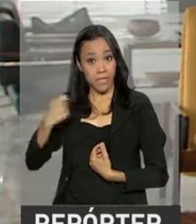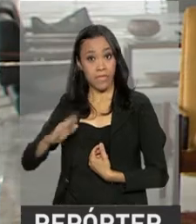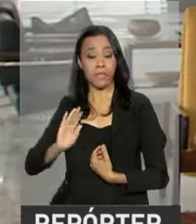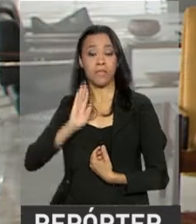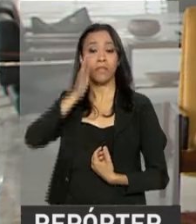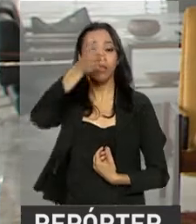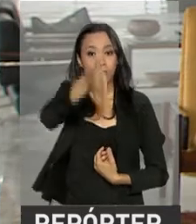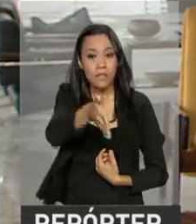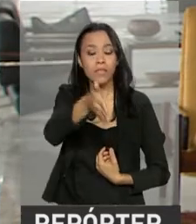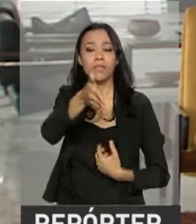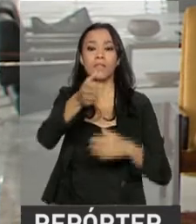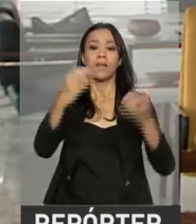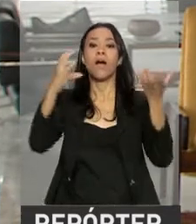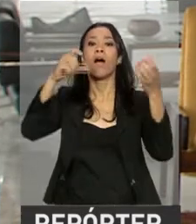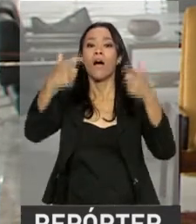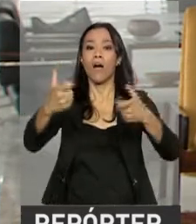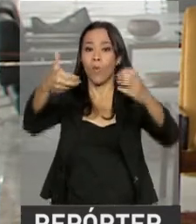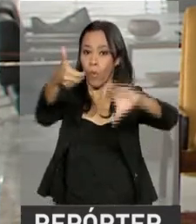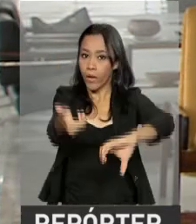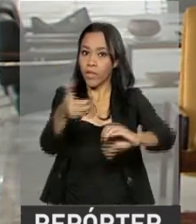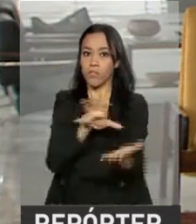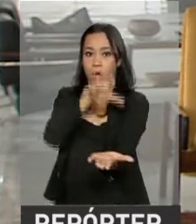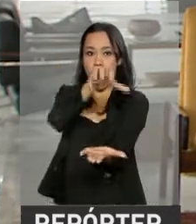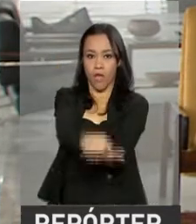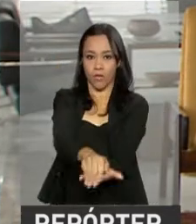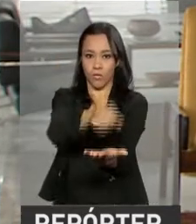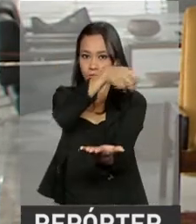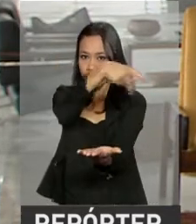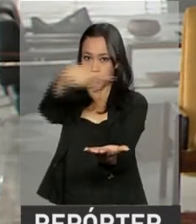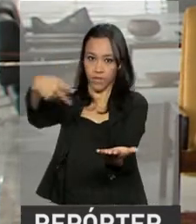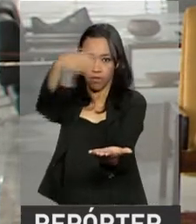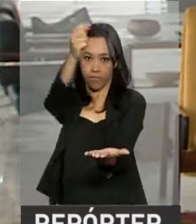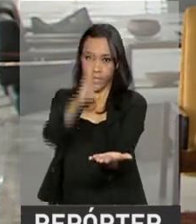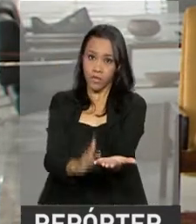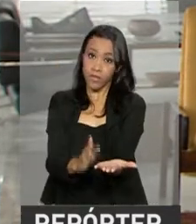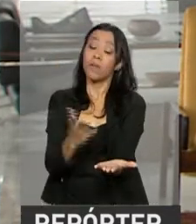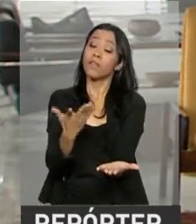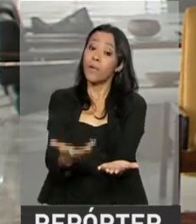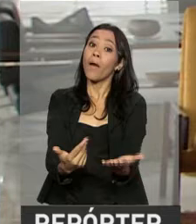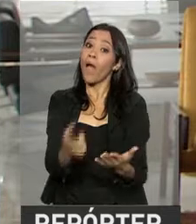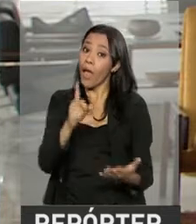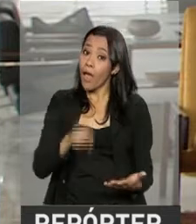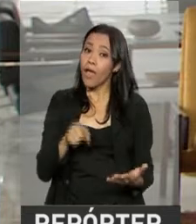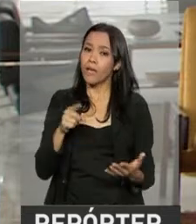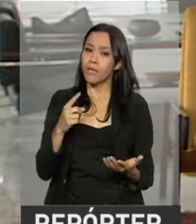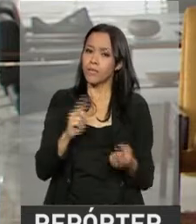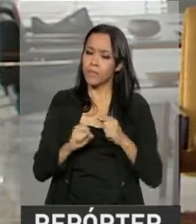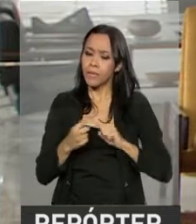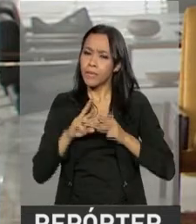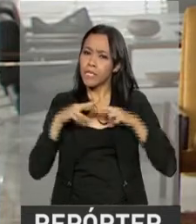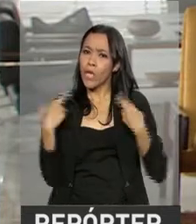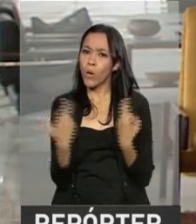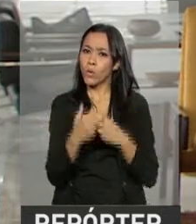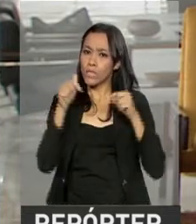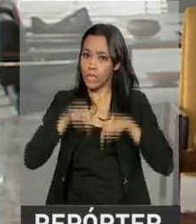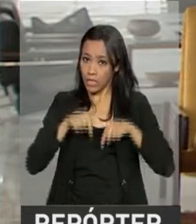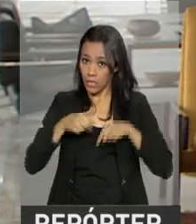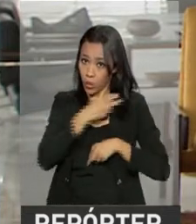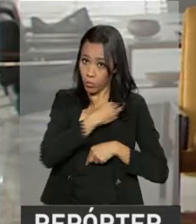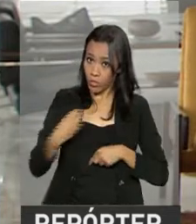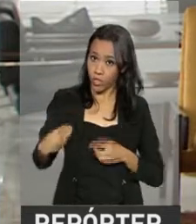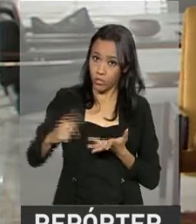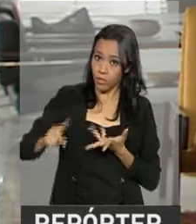para tomar posse é possível também que o presidente se reúna aqui no Palácio do Planalto com ministros e